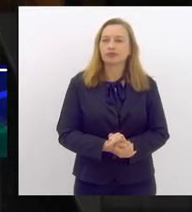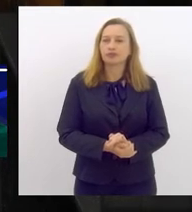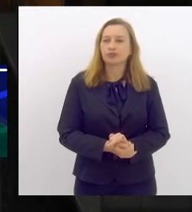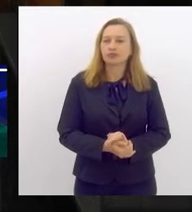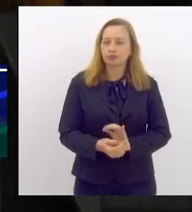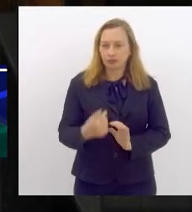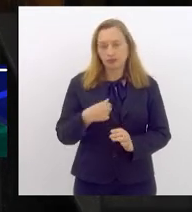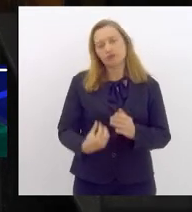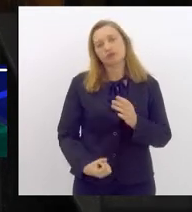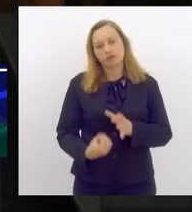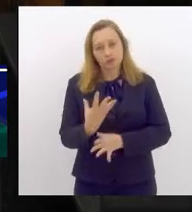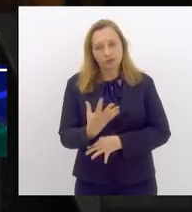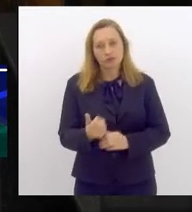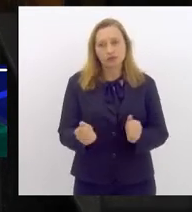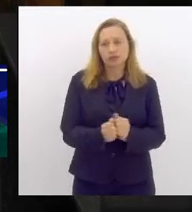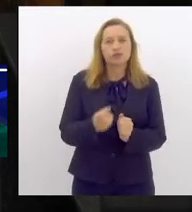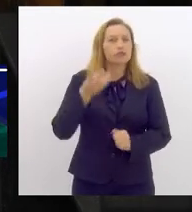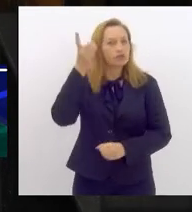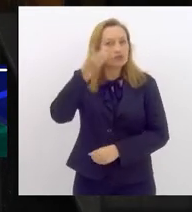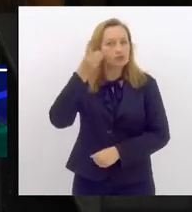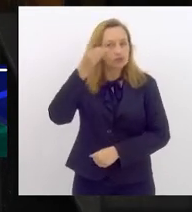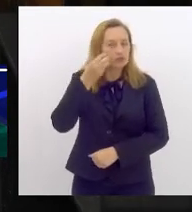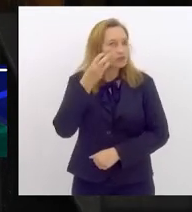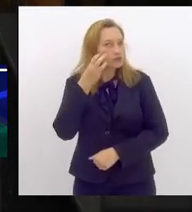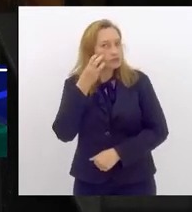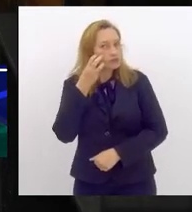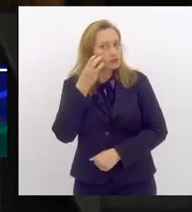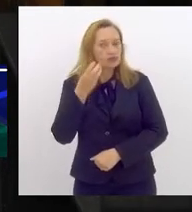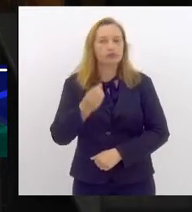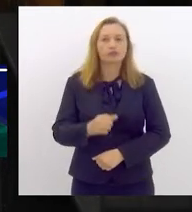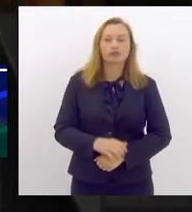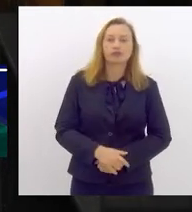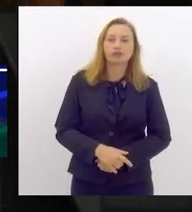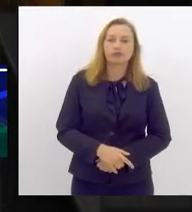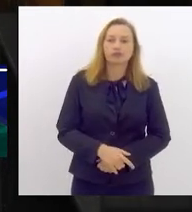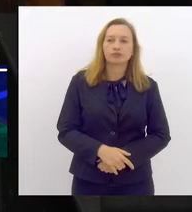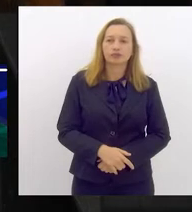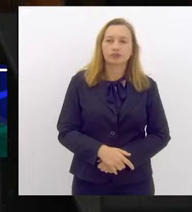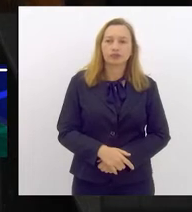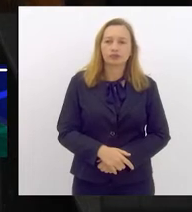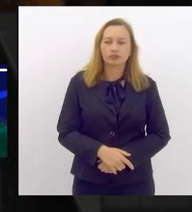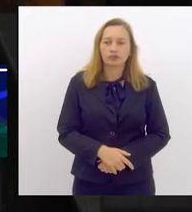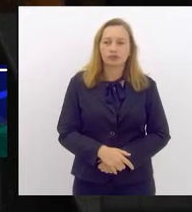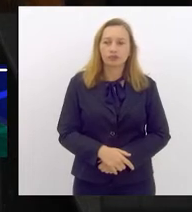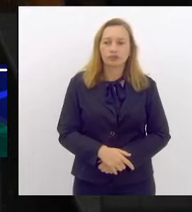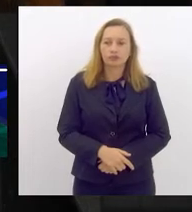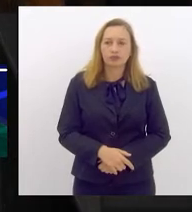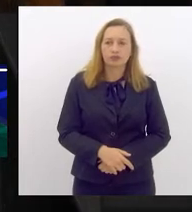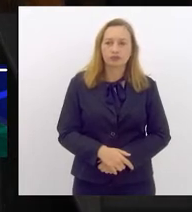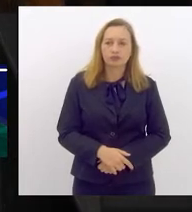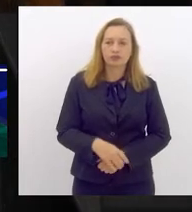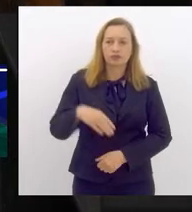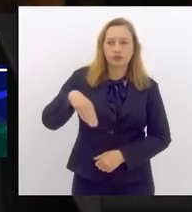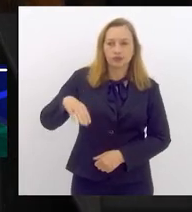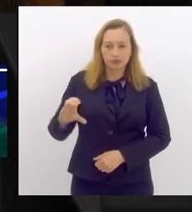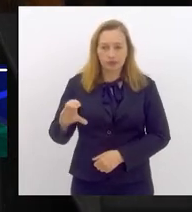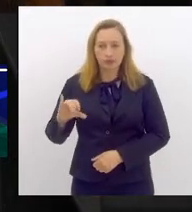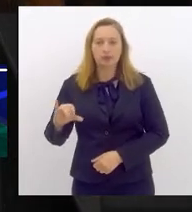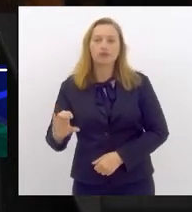autor com deputado waldeck com a deputada um deputado Carlos minc